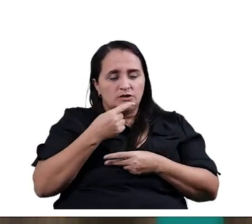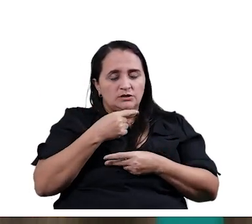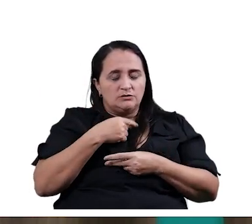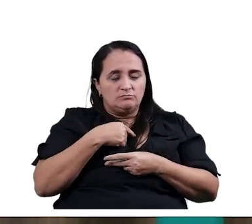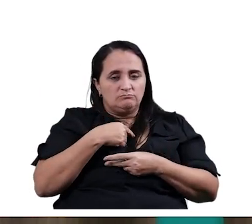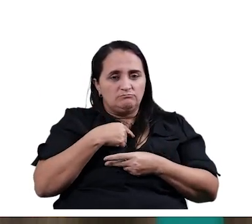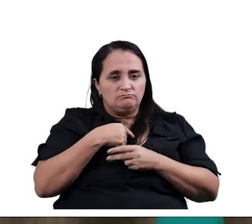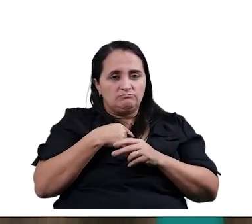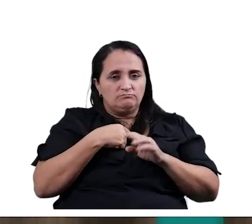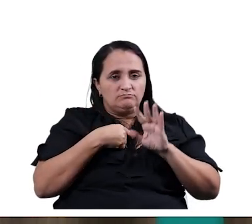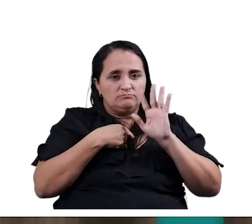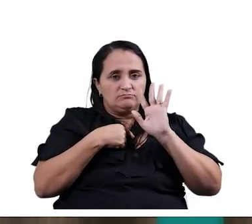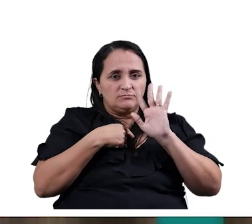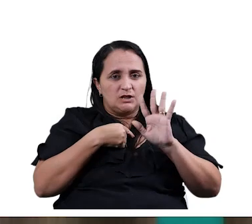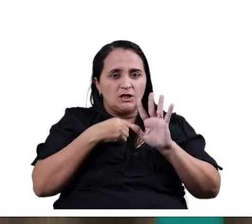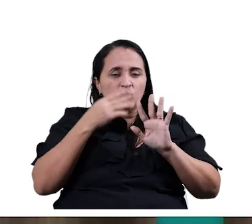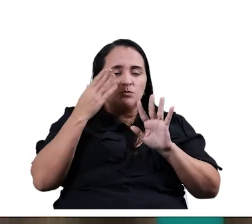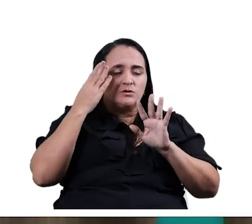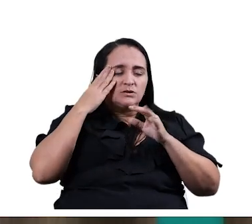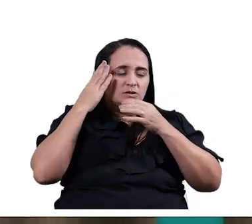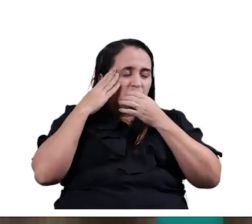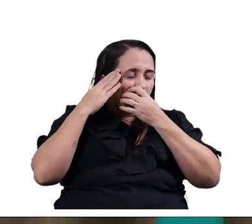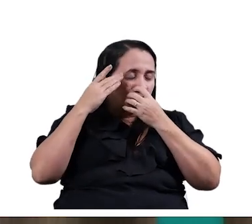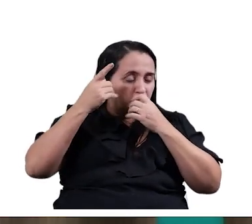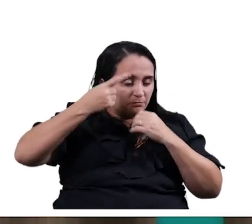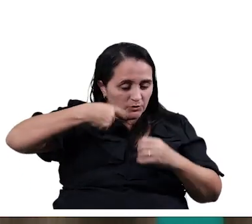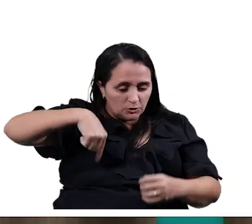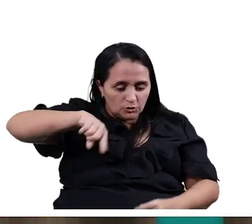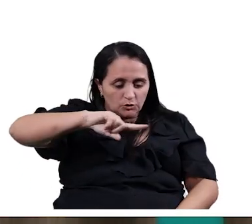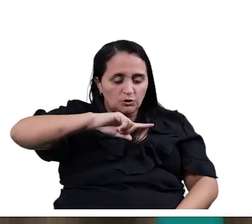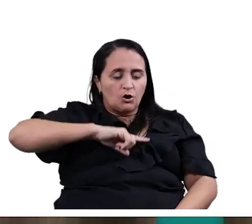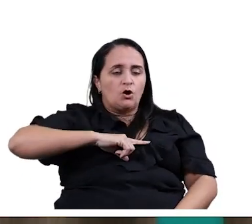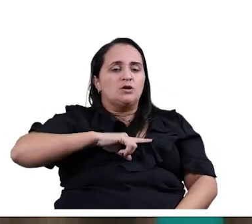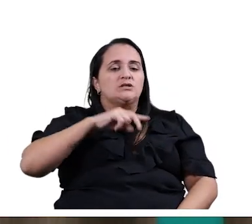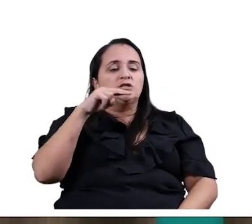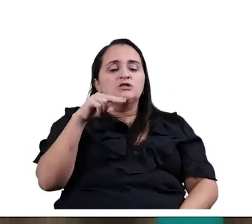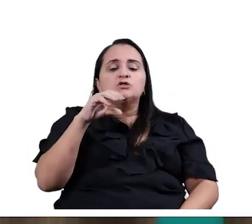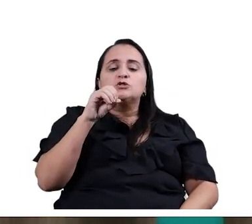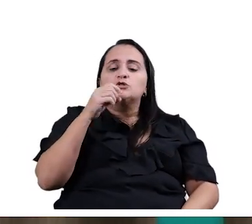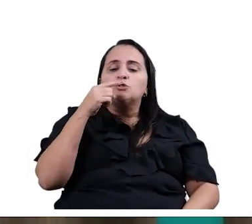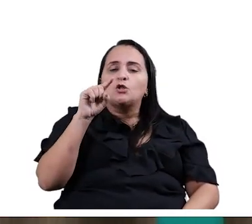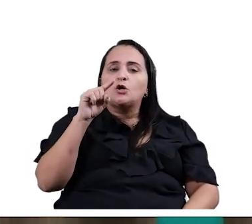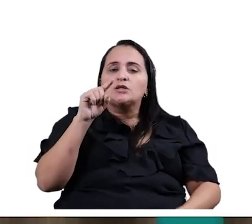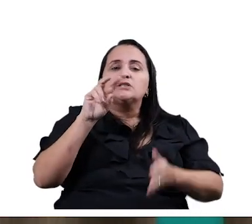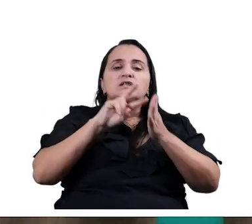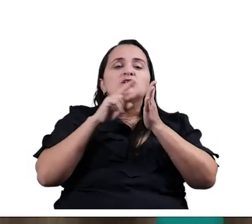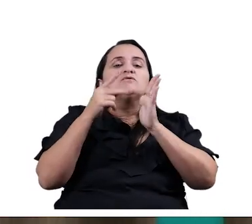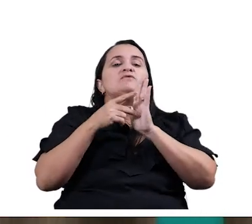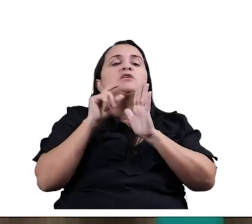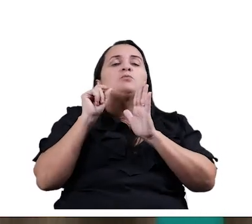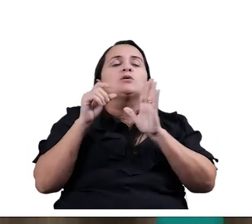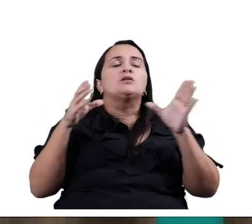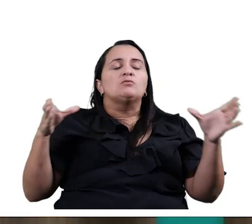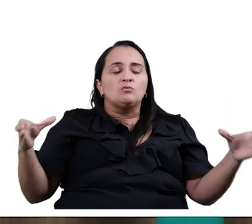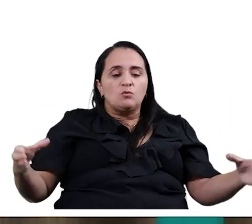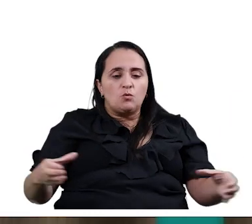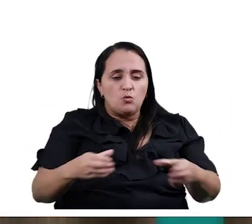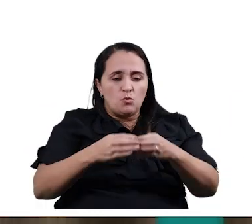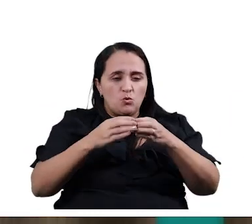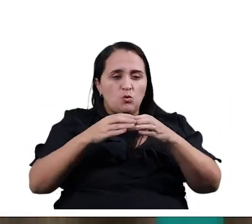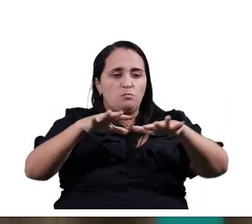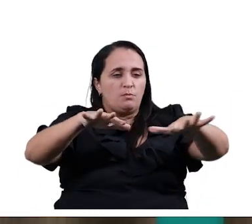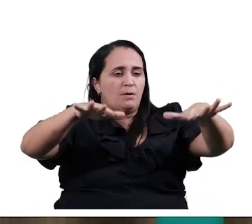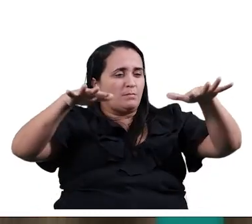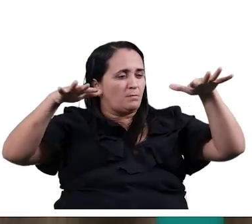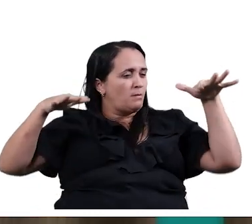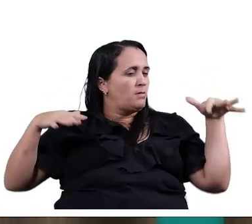nós, porque apesar de sermos vários, eu tô no bolo, tô no meio, então vai ser nós, E vou colocar